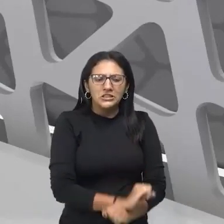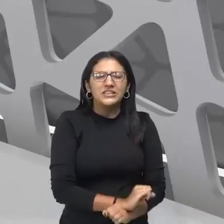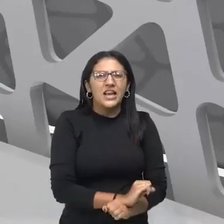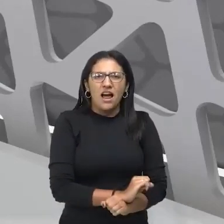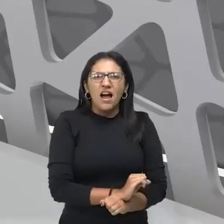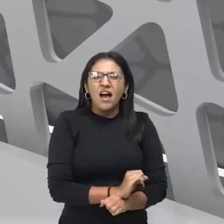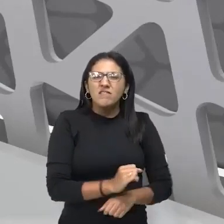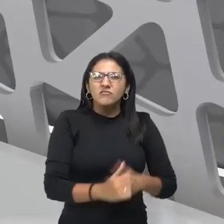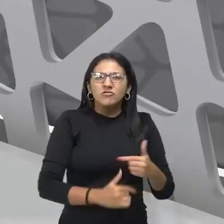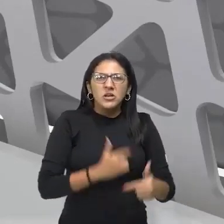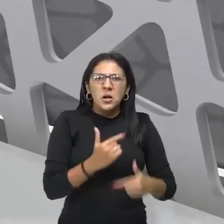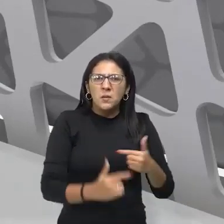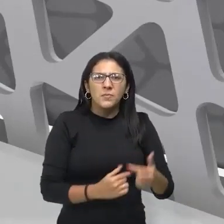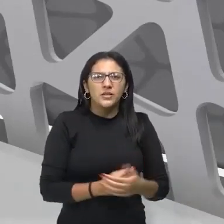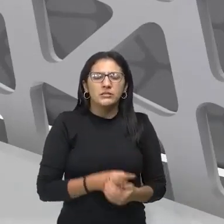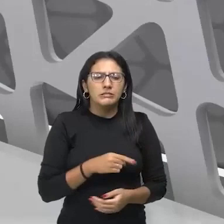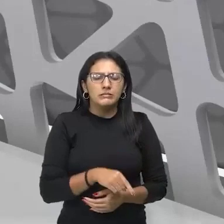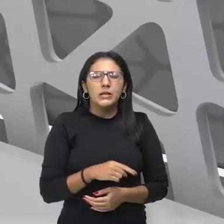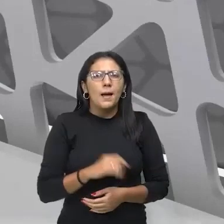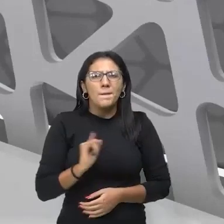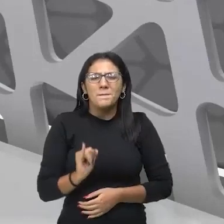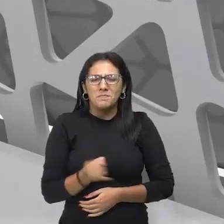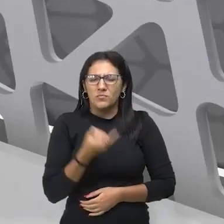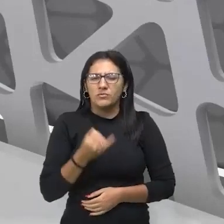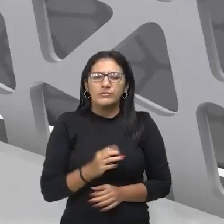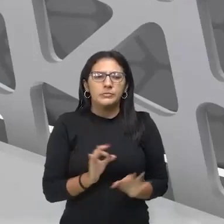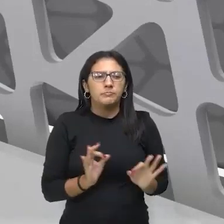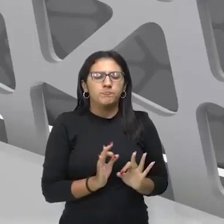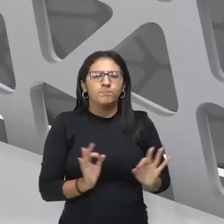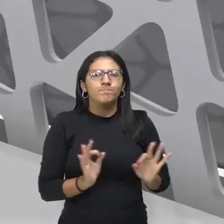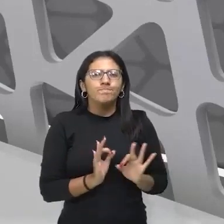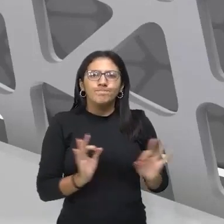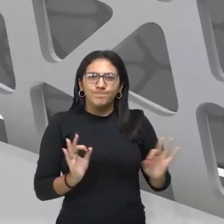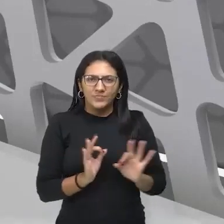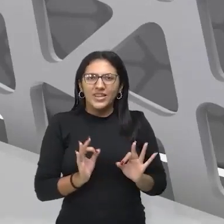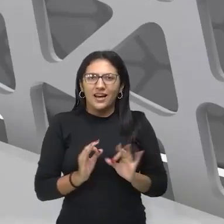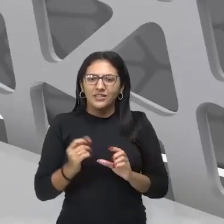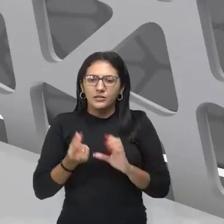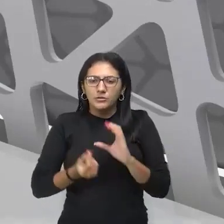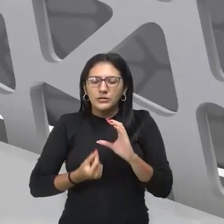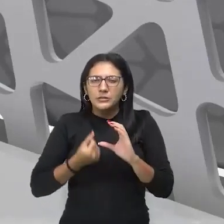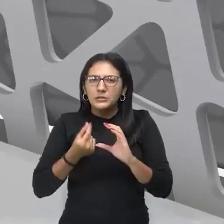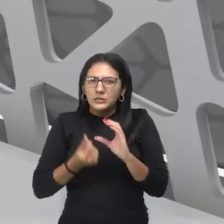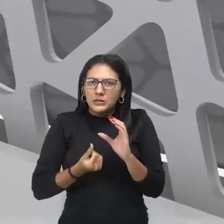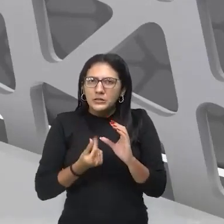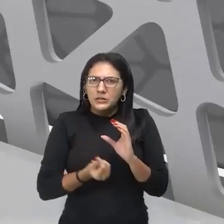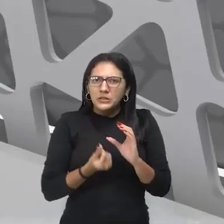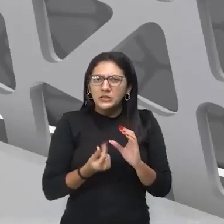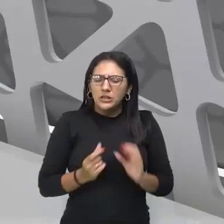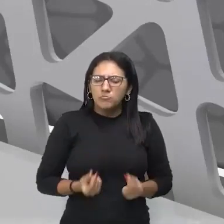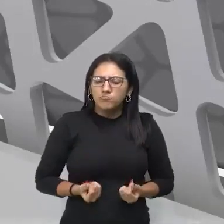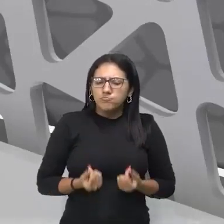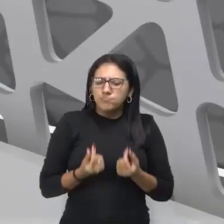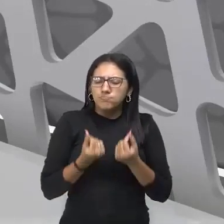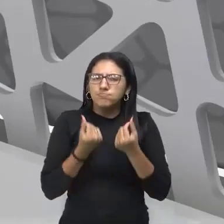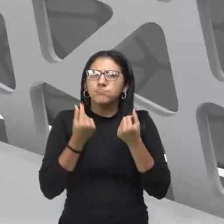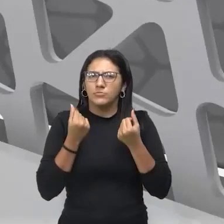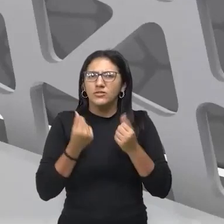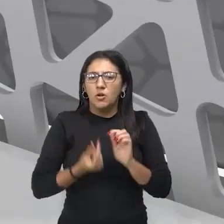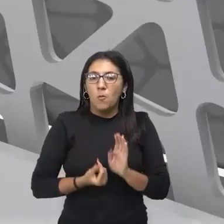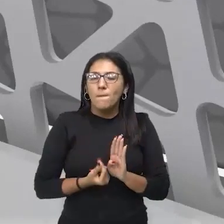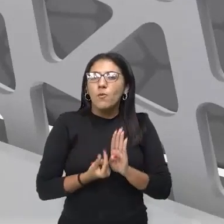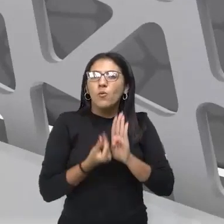algo vantajoso para o capital acumulativo, para os ricos, para os